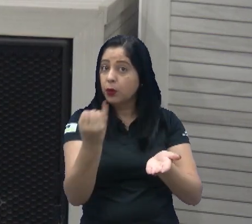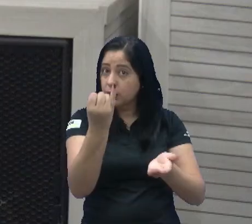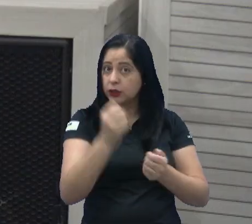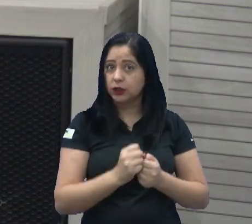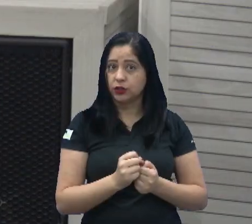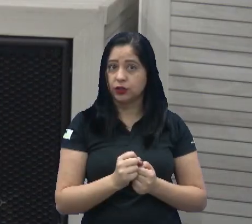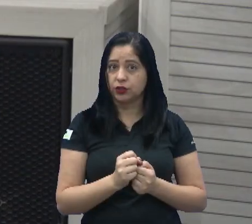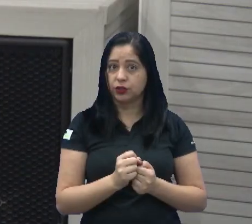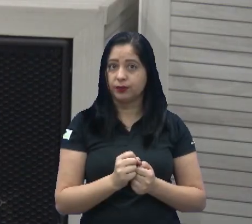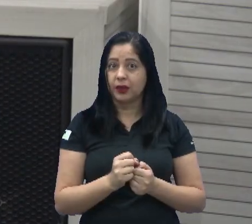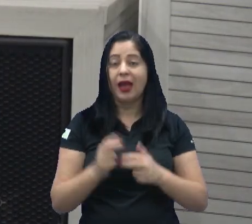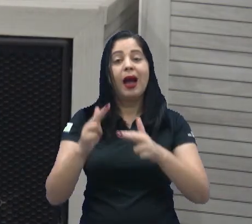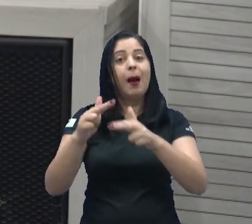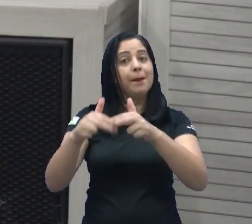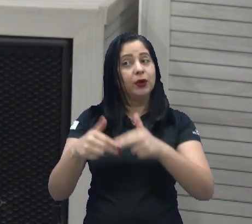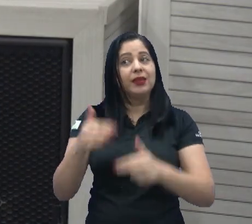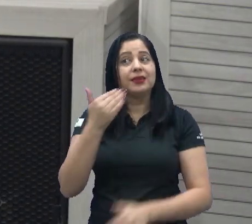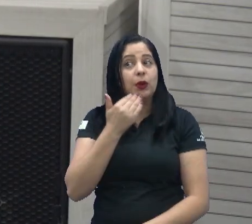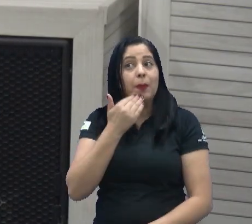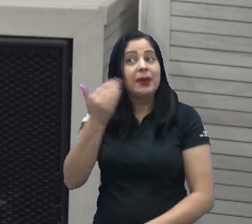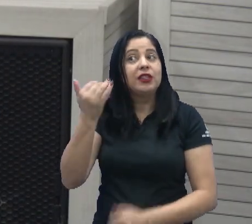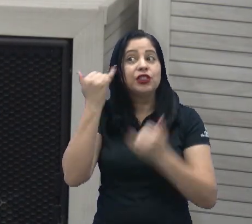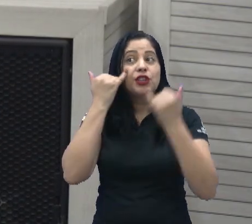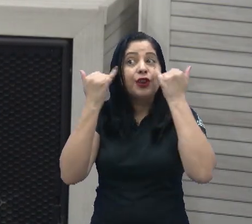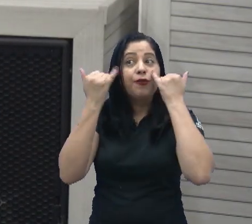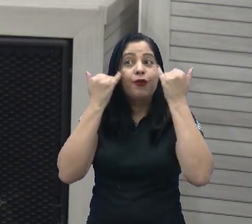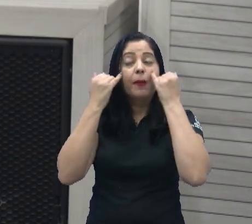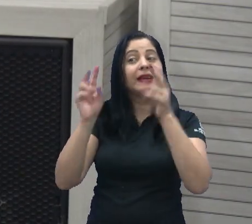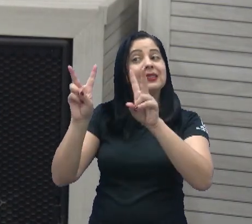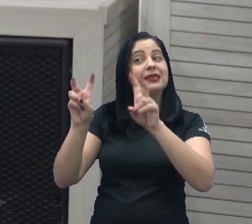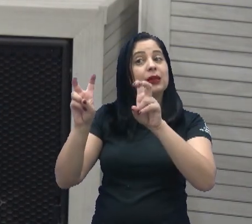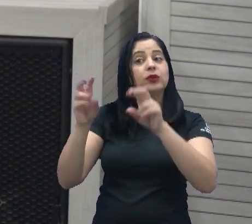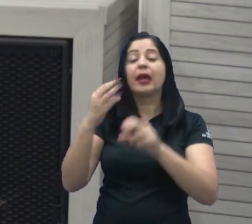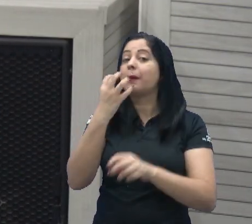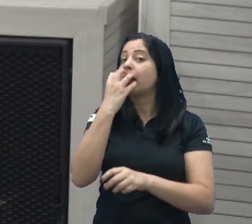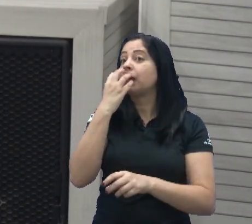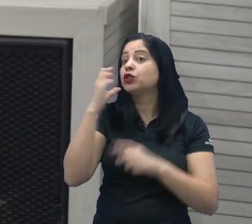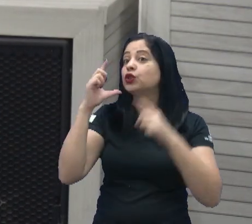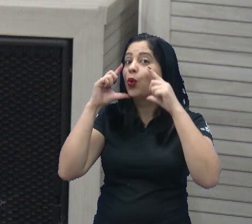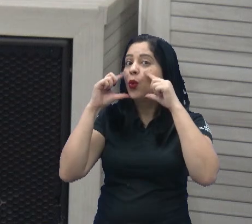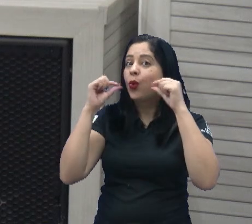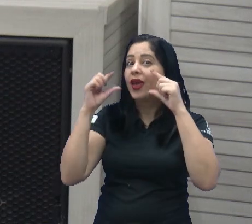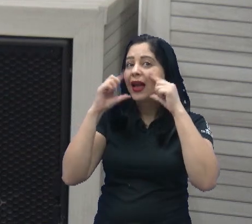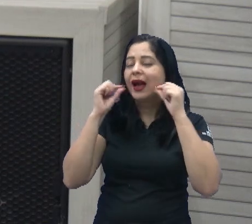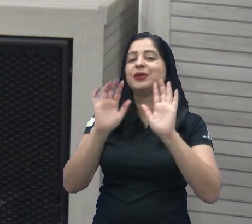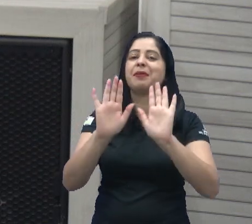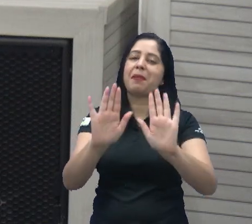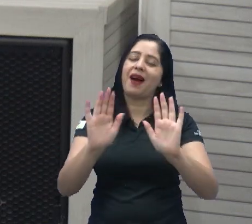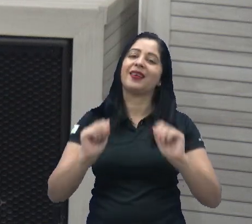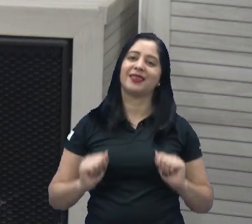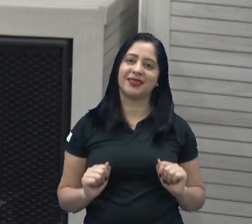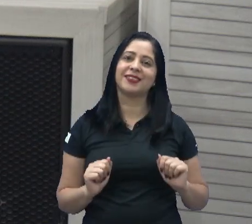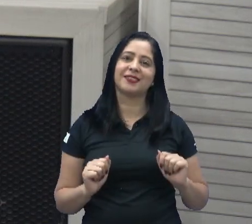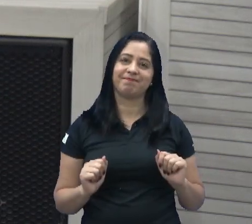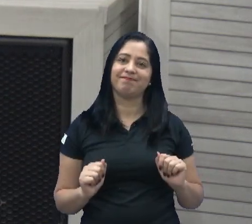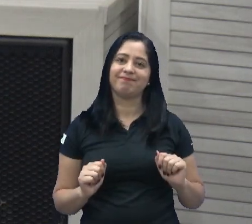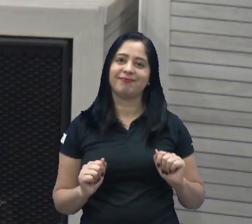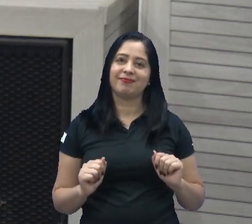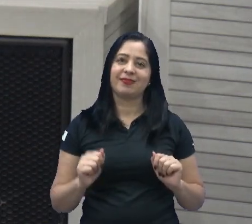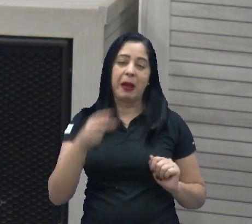informações a respeito disso, para nós, é o mínimo que a gente espera. Mas, como a gente vê, talvez não seja